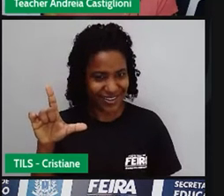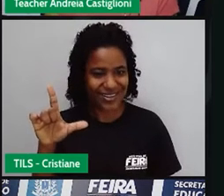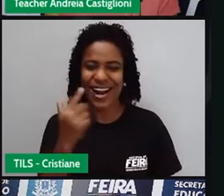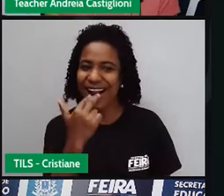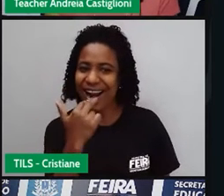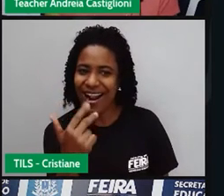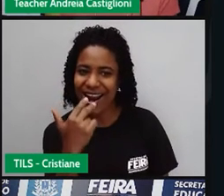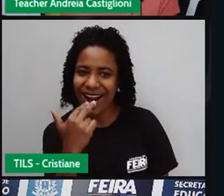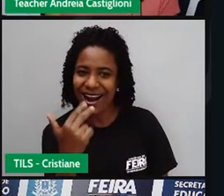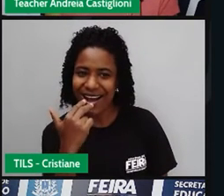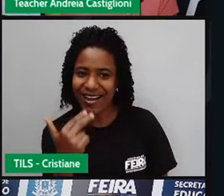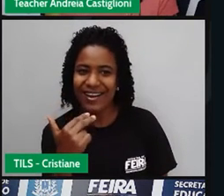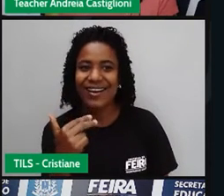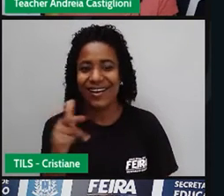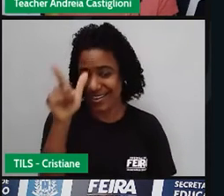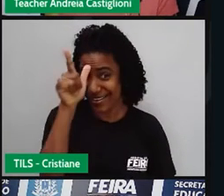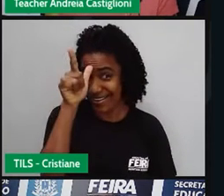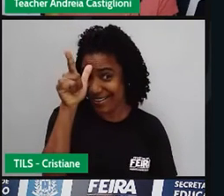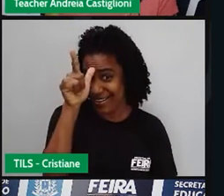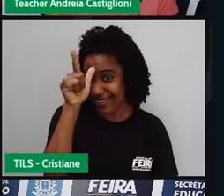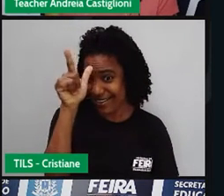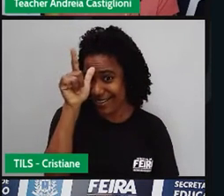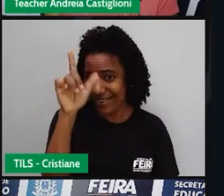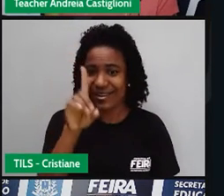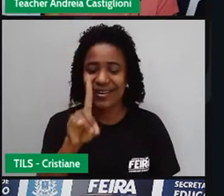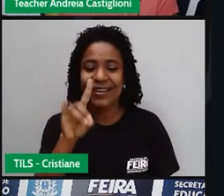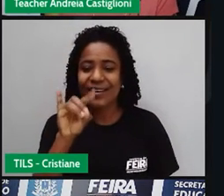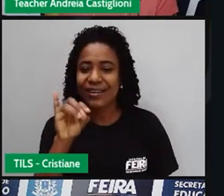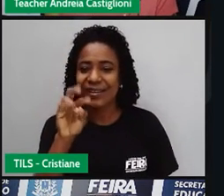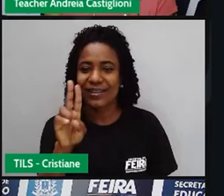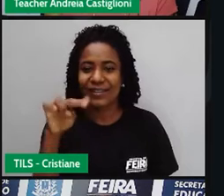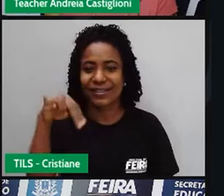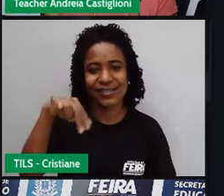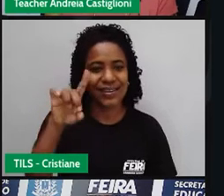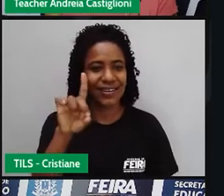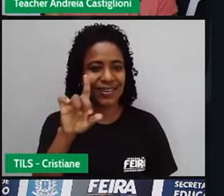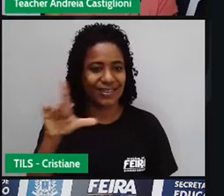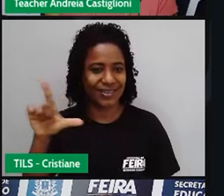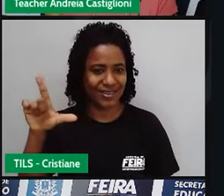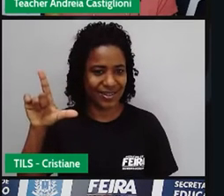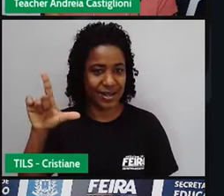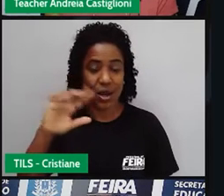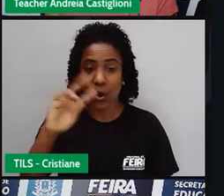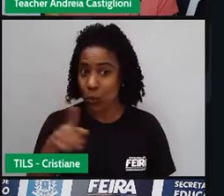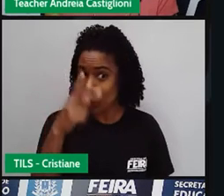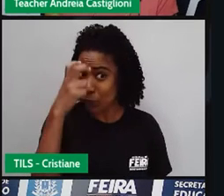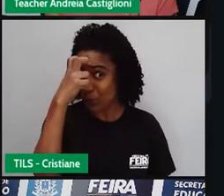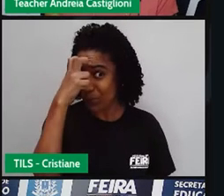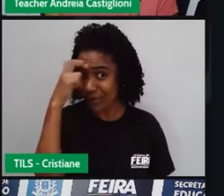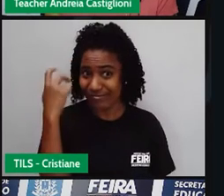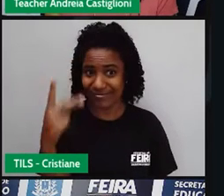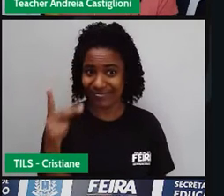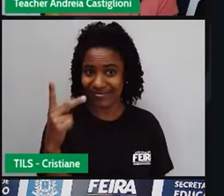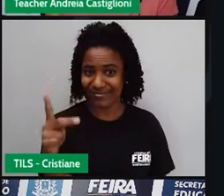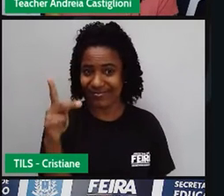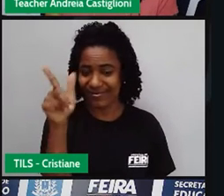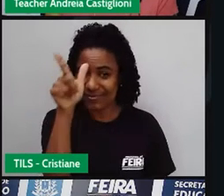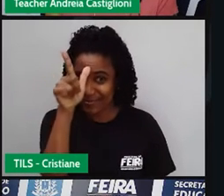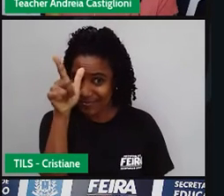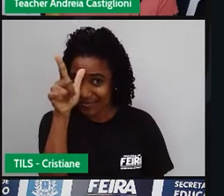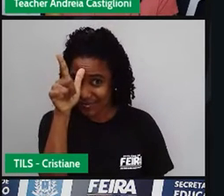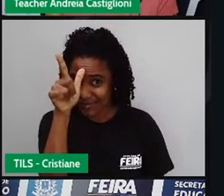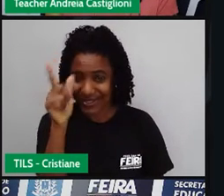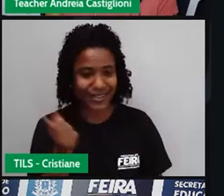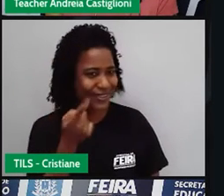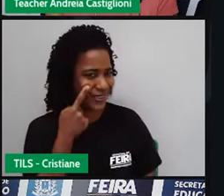mas esse esse traje típico né da cultura alemã E aí tem tira Elsa Você